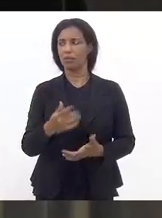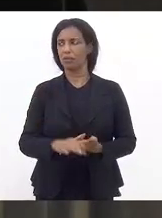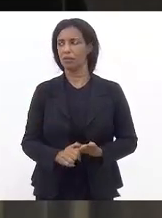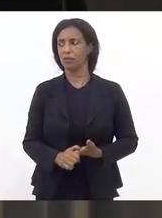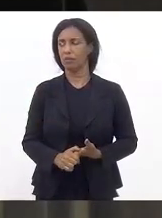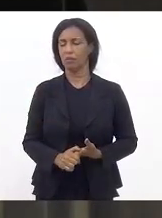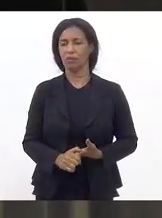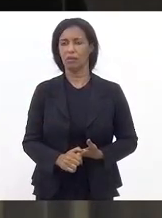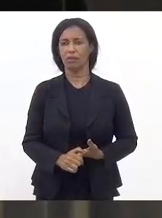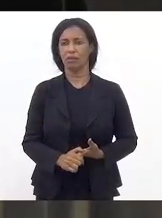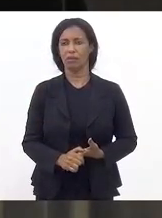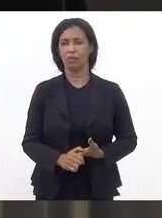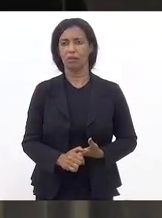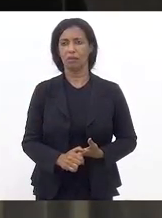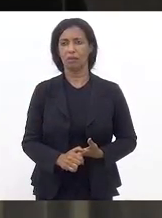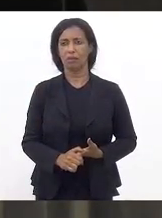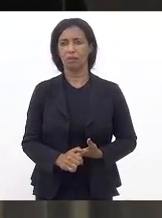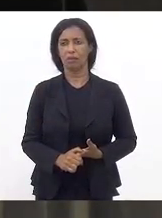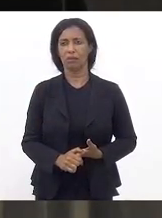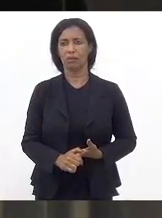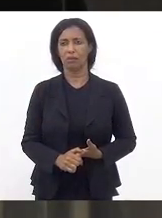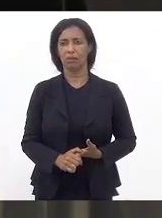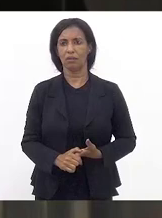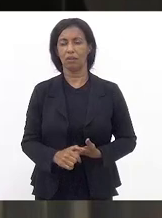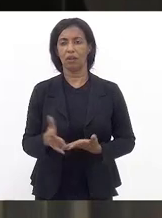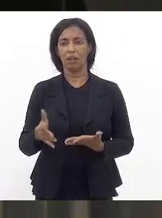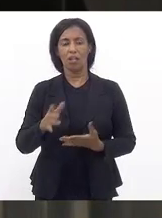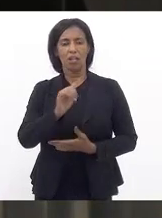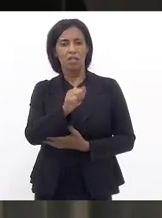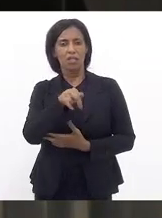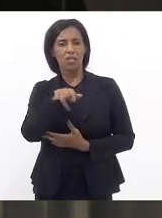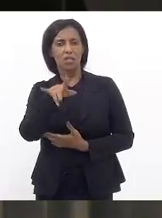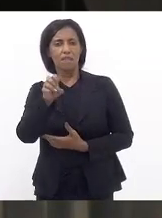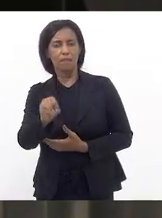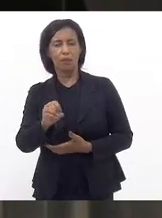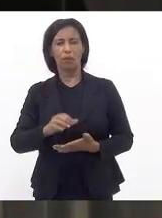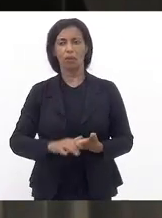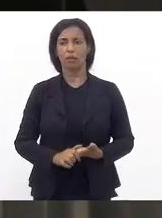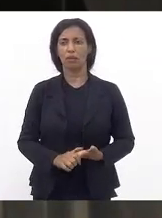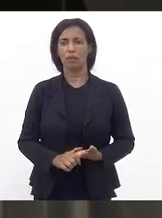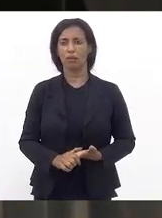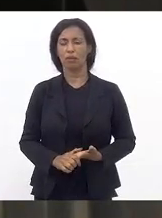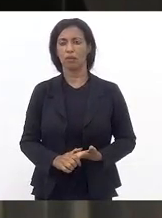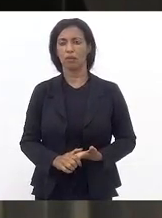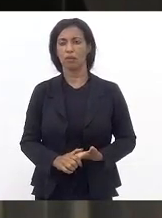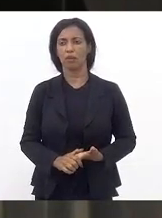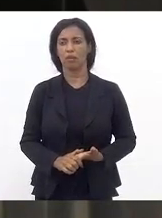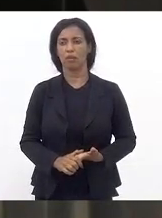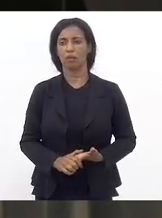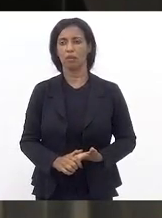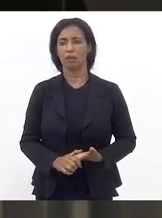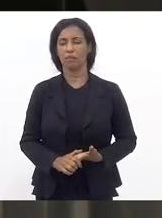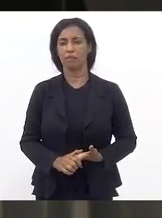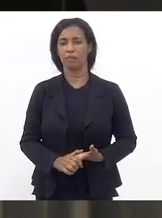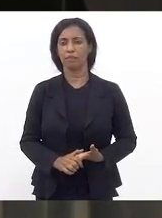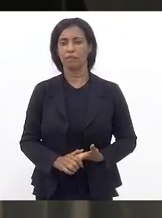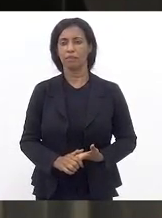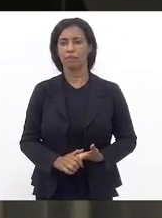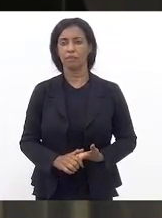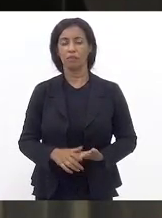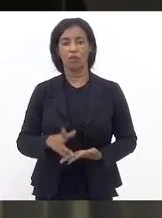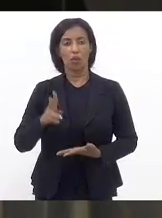desse plenário te ajudou nós fizemos um simpósio de quase 8 horas e